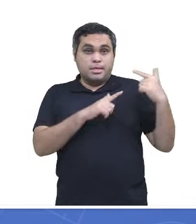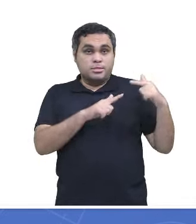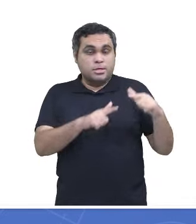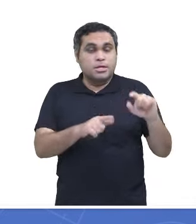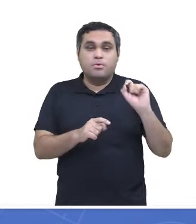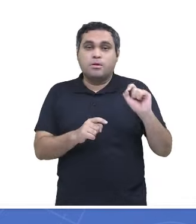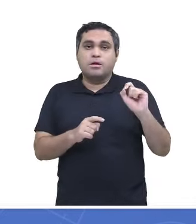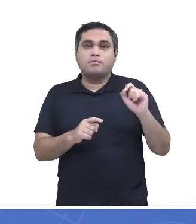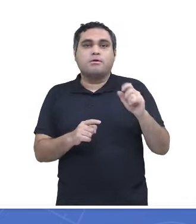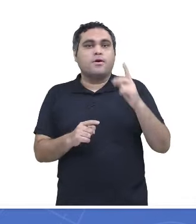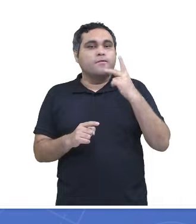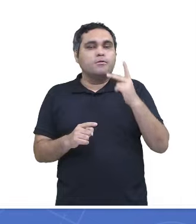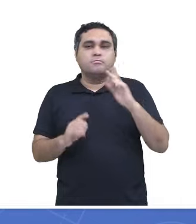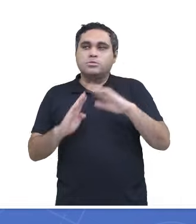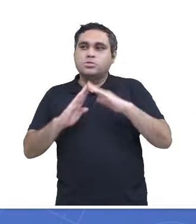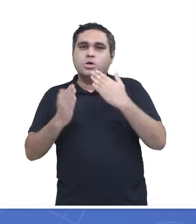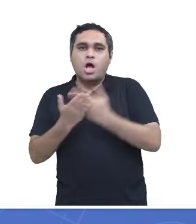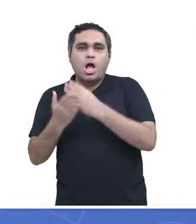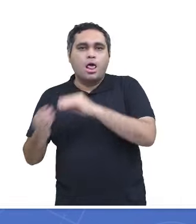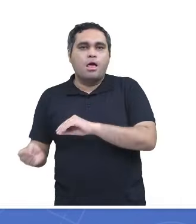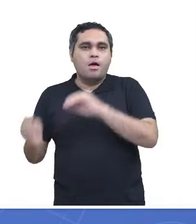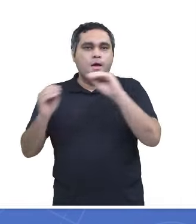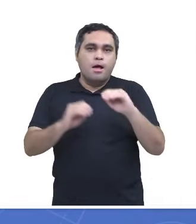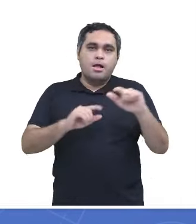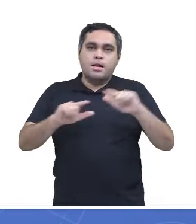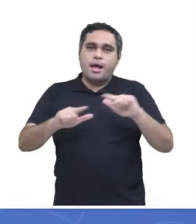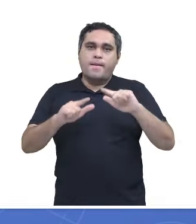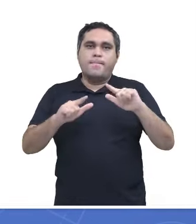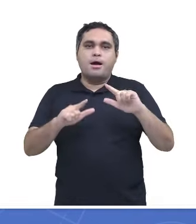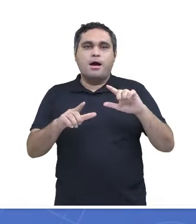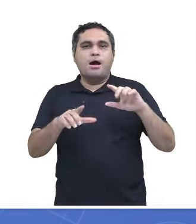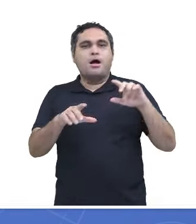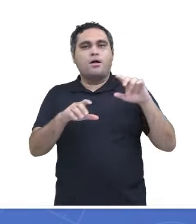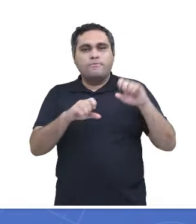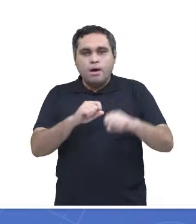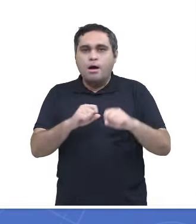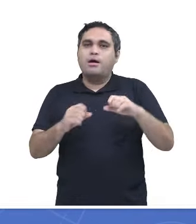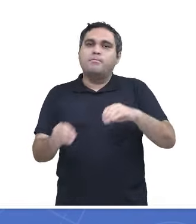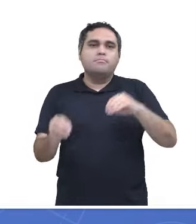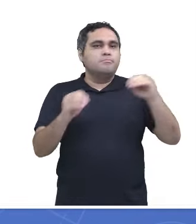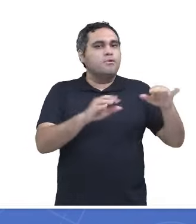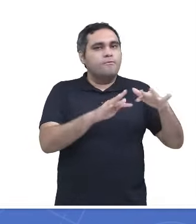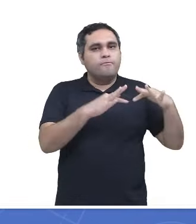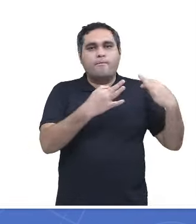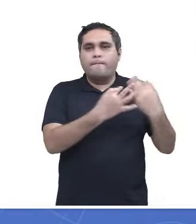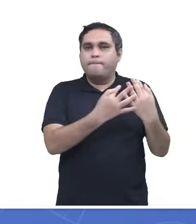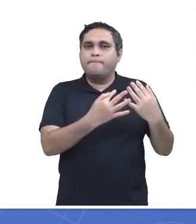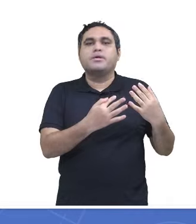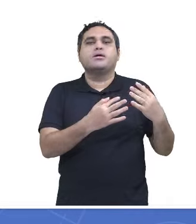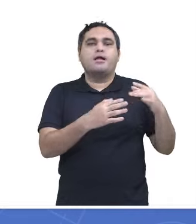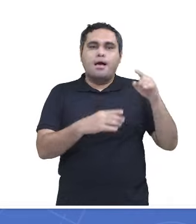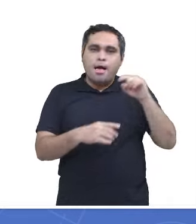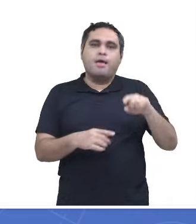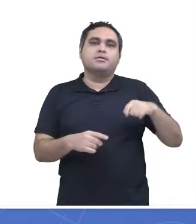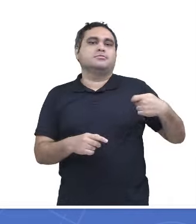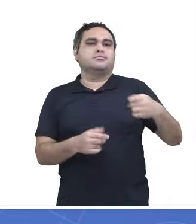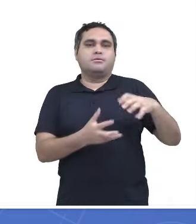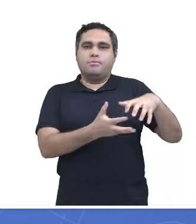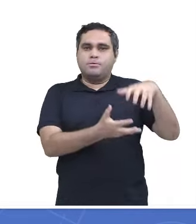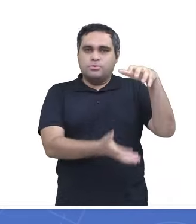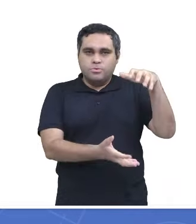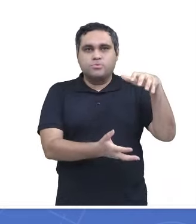saída da escola, a inserção no mundo do trabalho e a constituição de uma nova família, como determinante para a fase